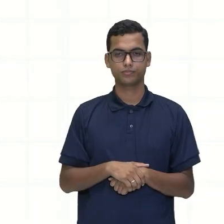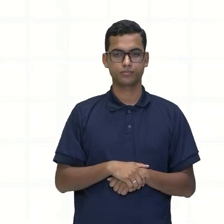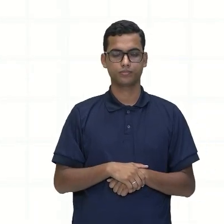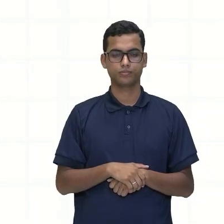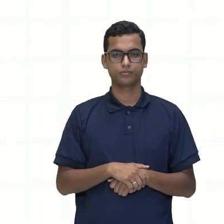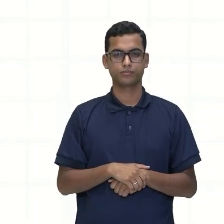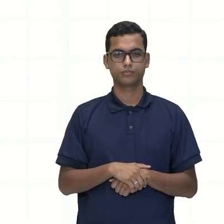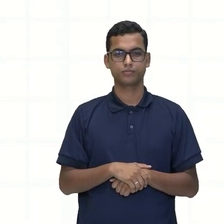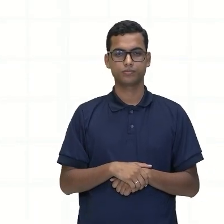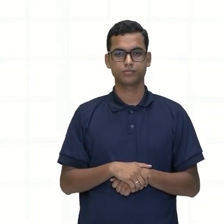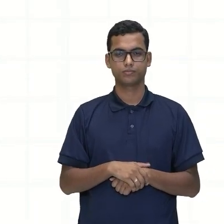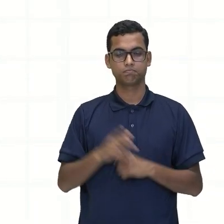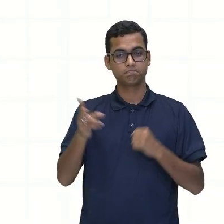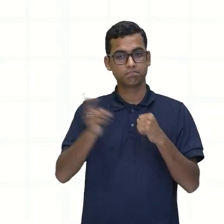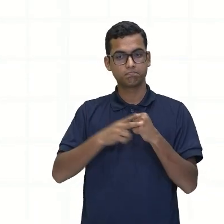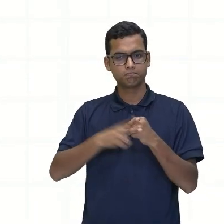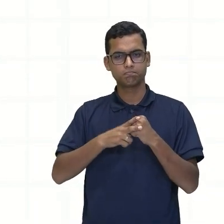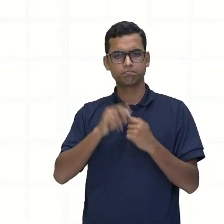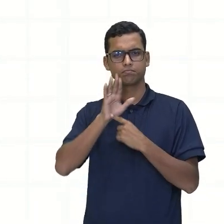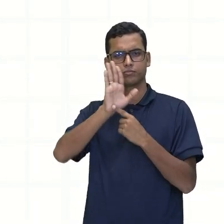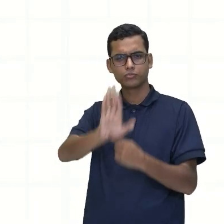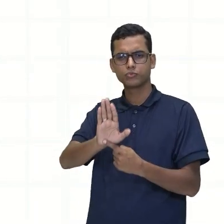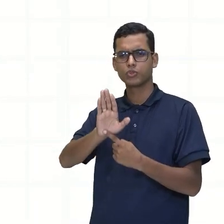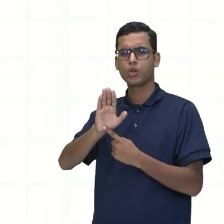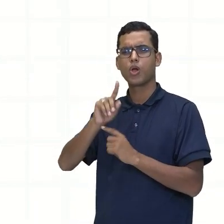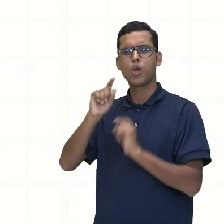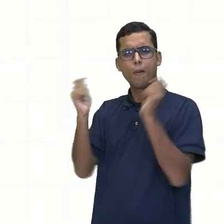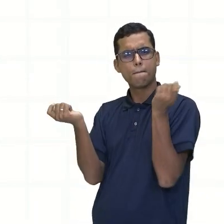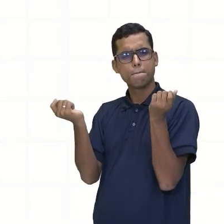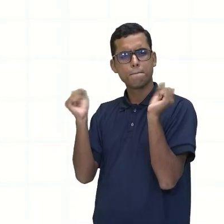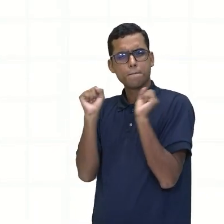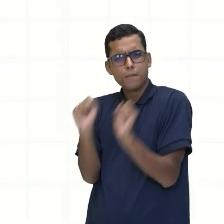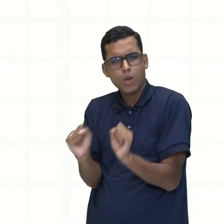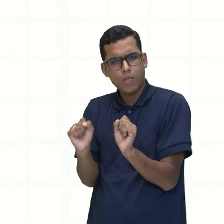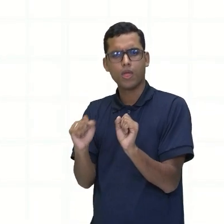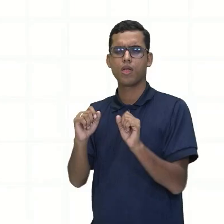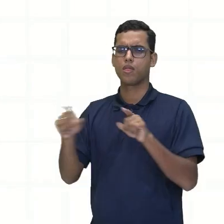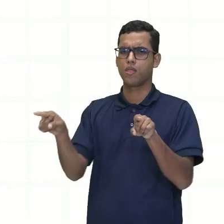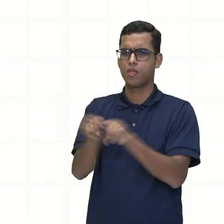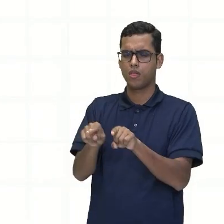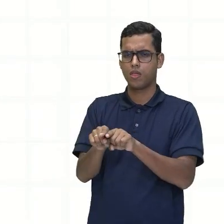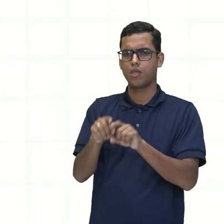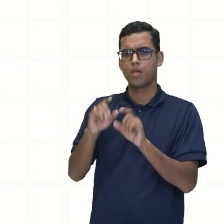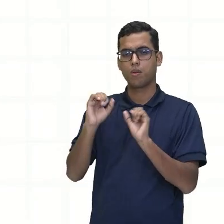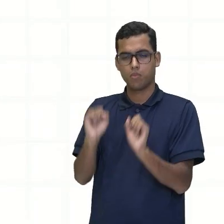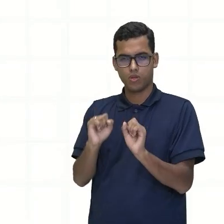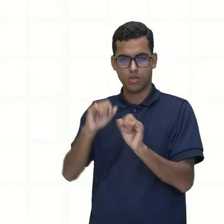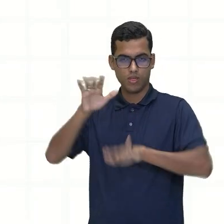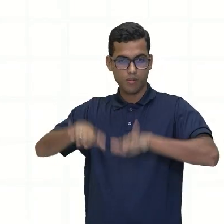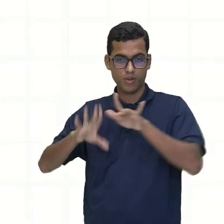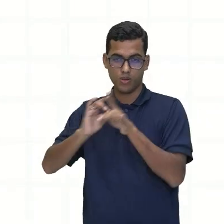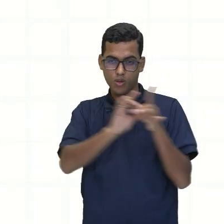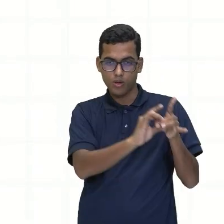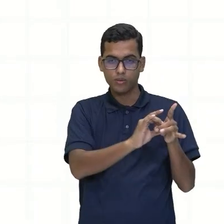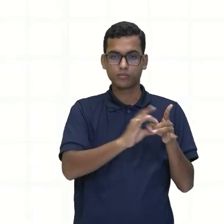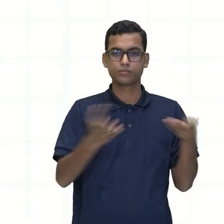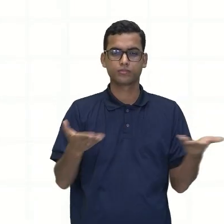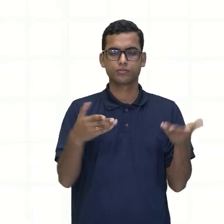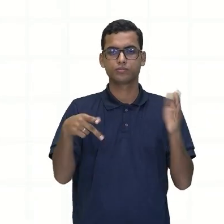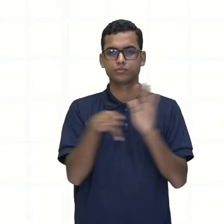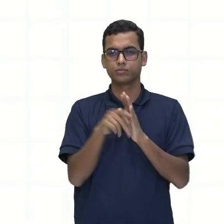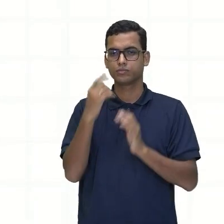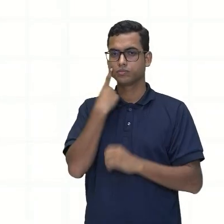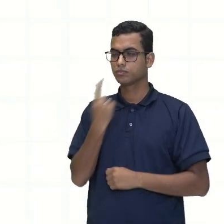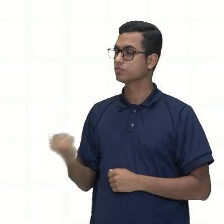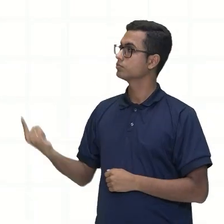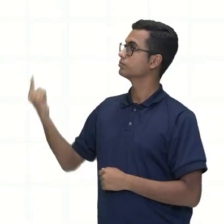can, significa poder, posso, aí depende do contexto. Olha só, Sammy, I can't.